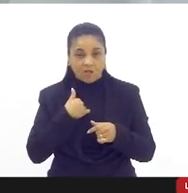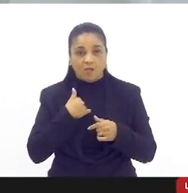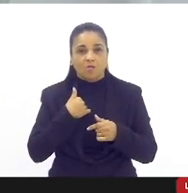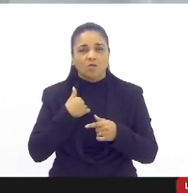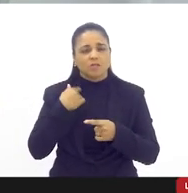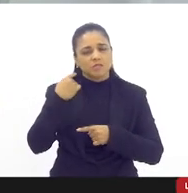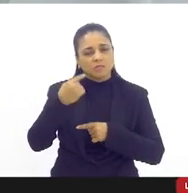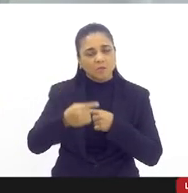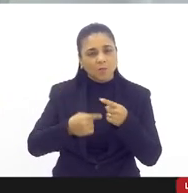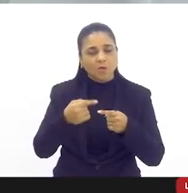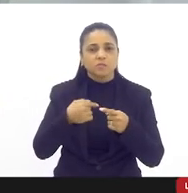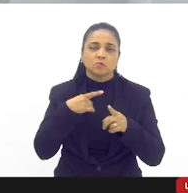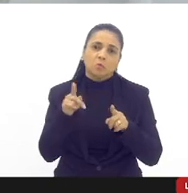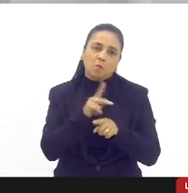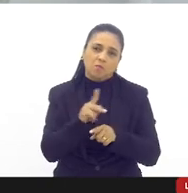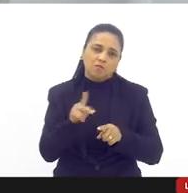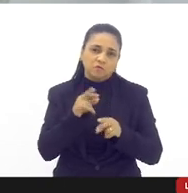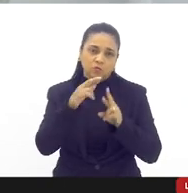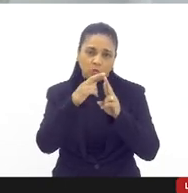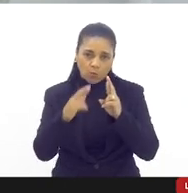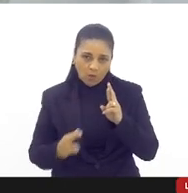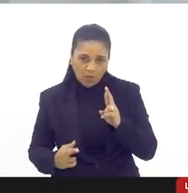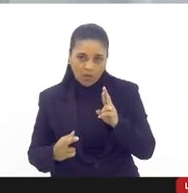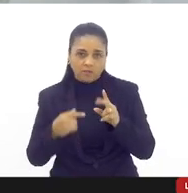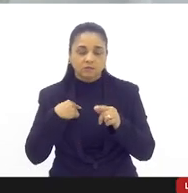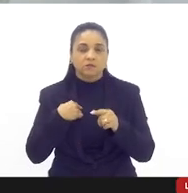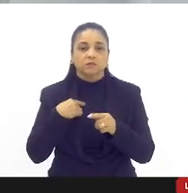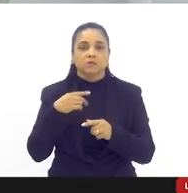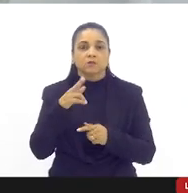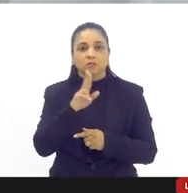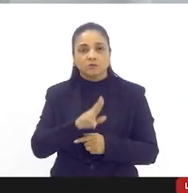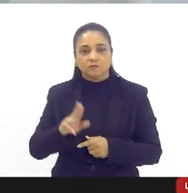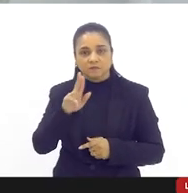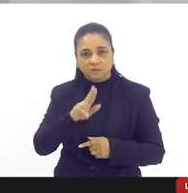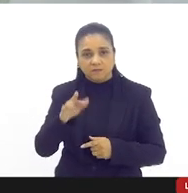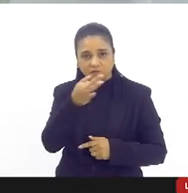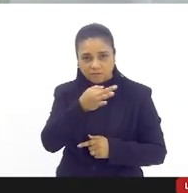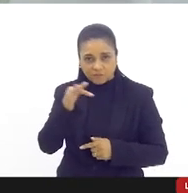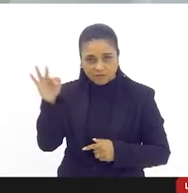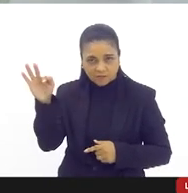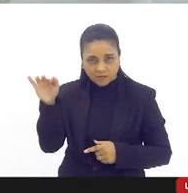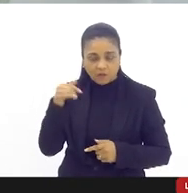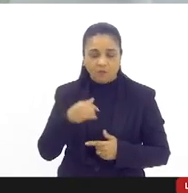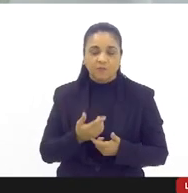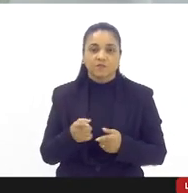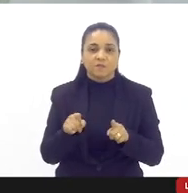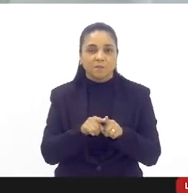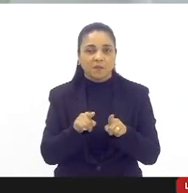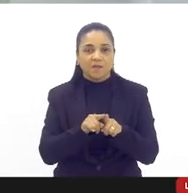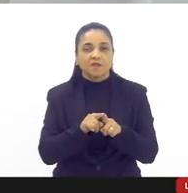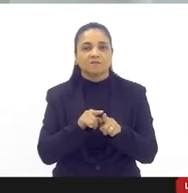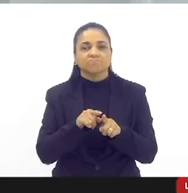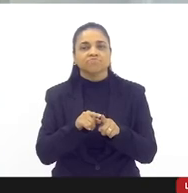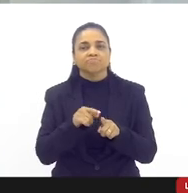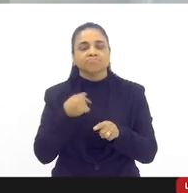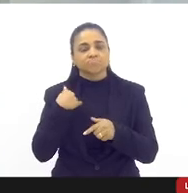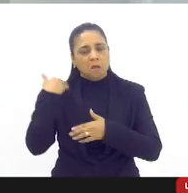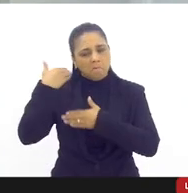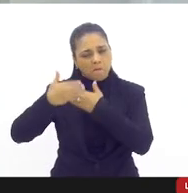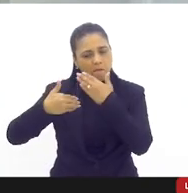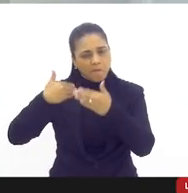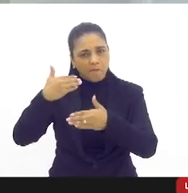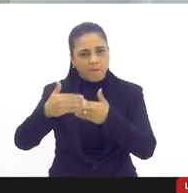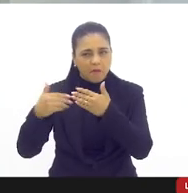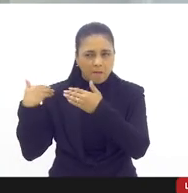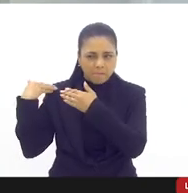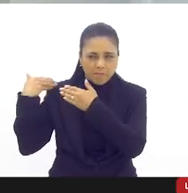foi sua professora da UERJ e professor da Universidade Federal do Estado do Rio de Janeiro no Rio e grande parte da minha carreira